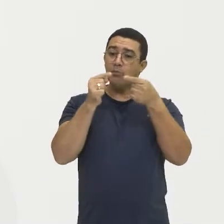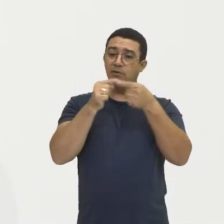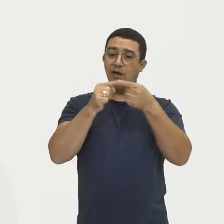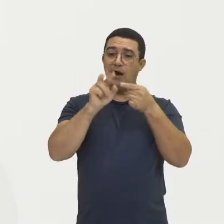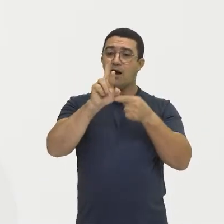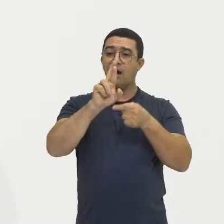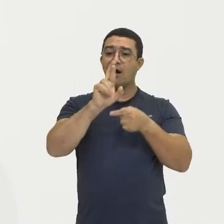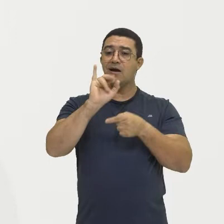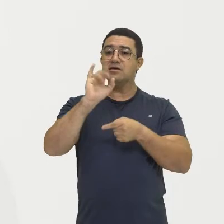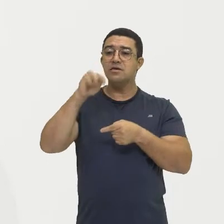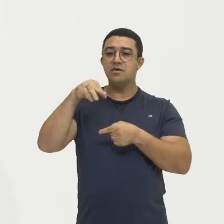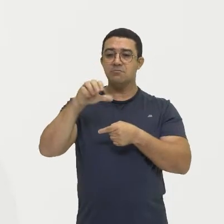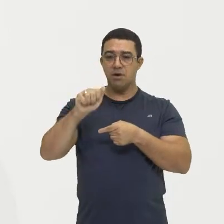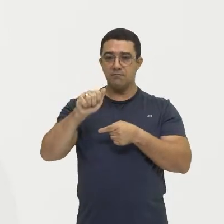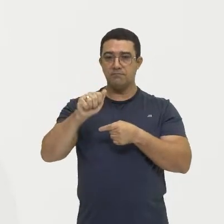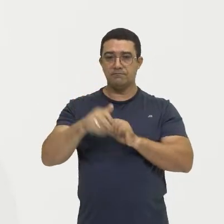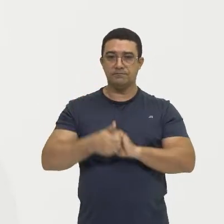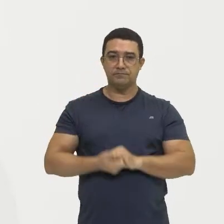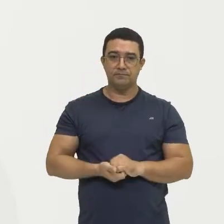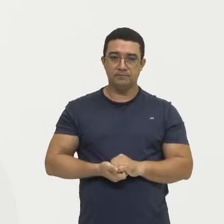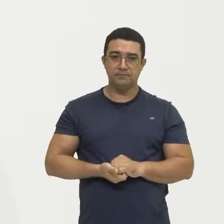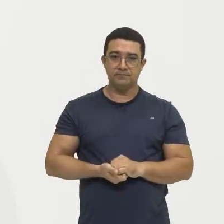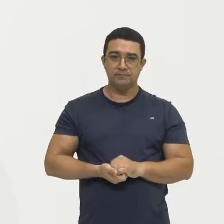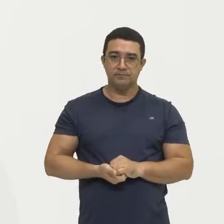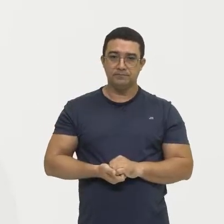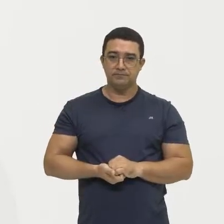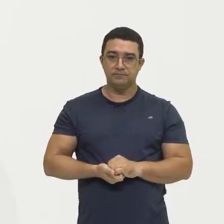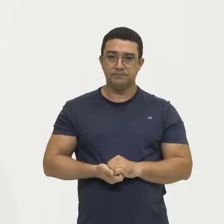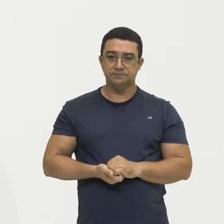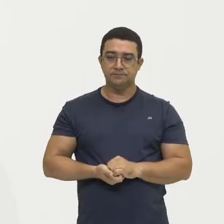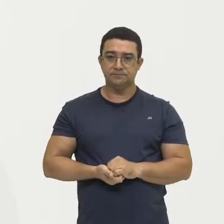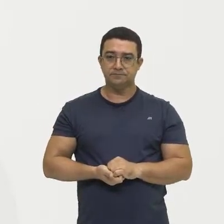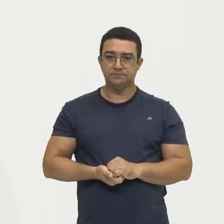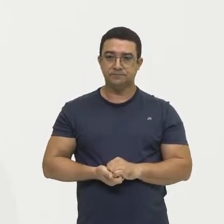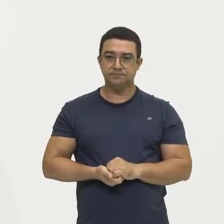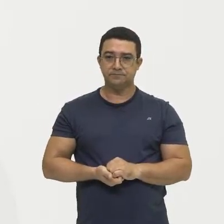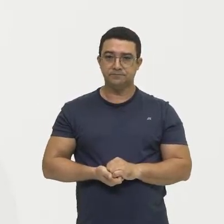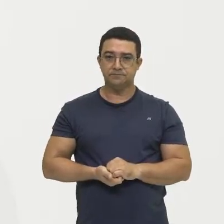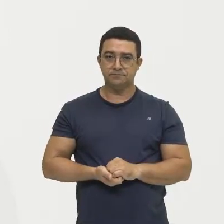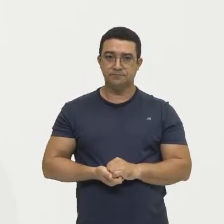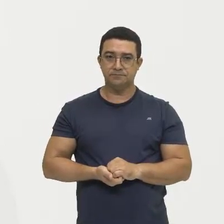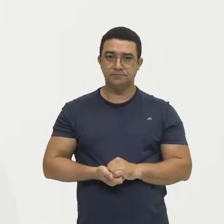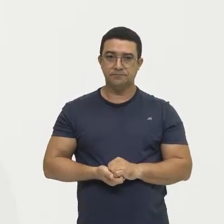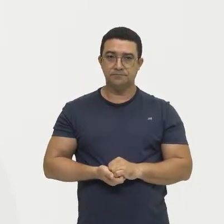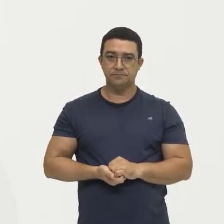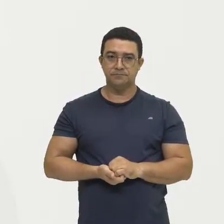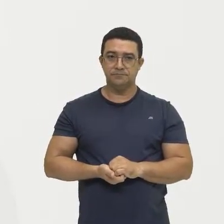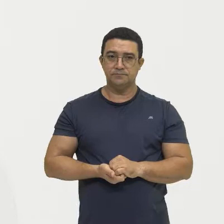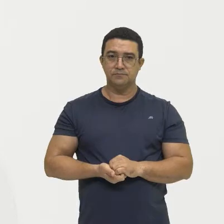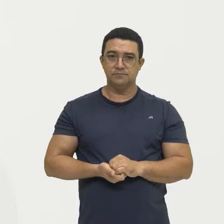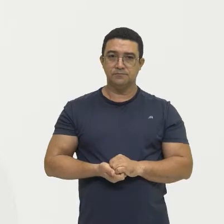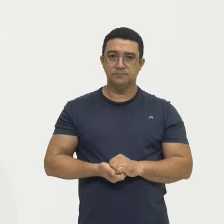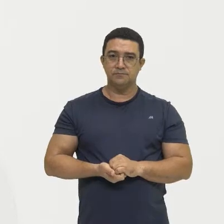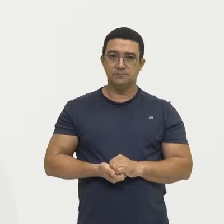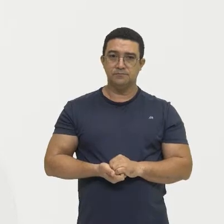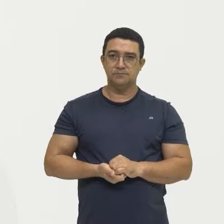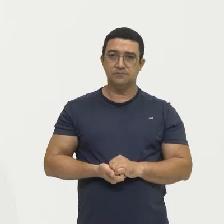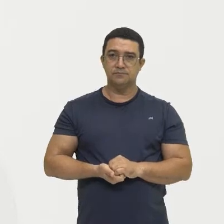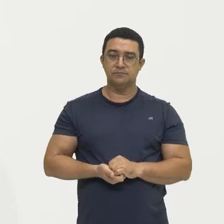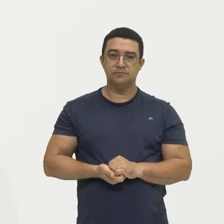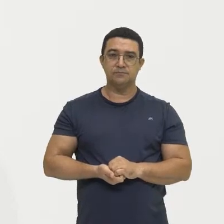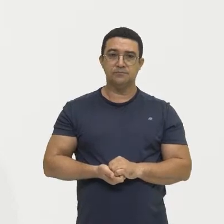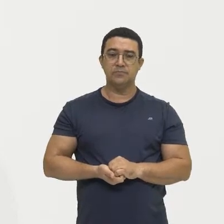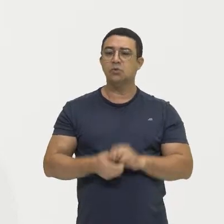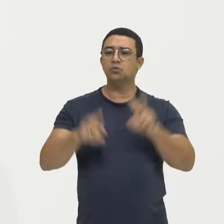aí. Autopsicografia, observe bem o que significa aí o título do poema, né? O poeta é o fingidor,